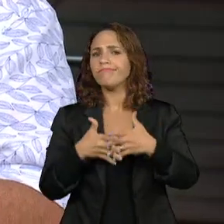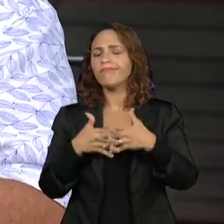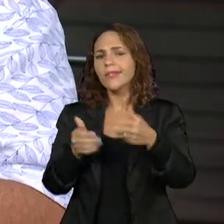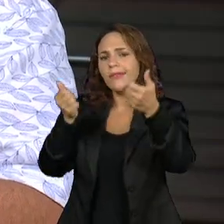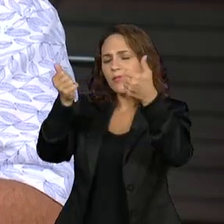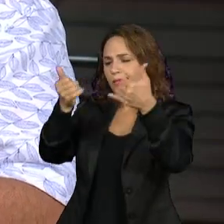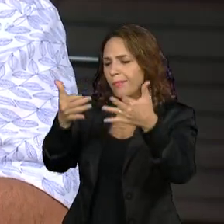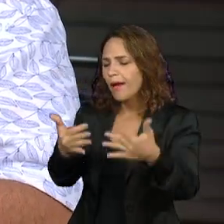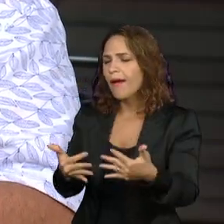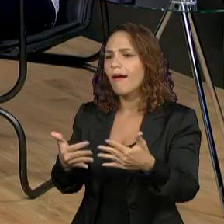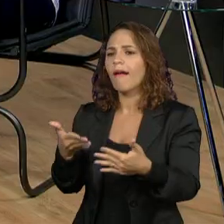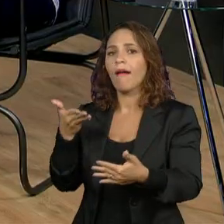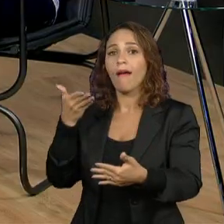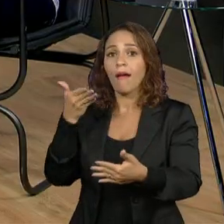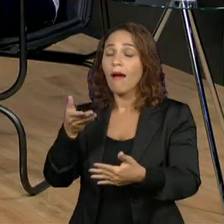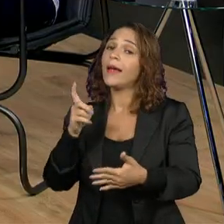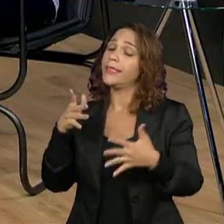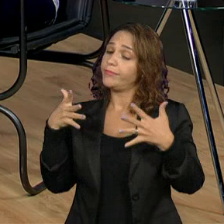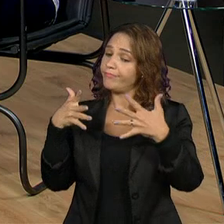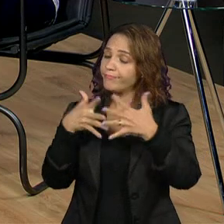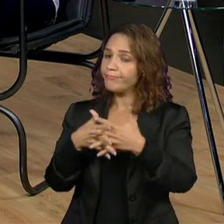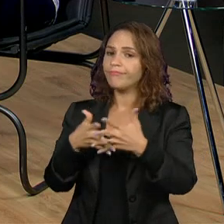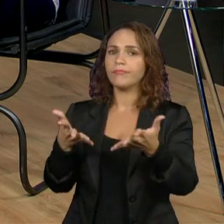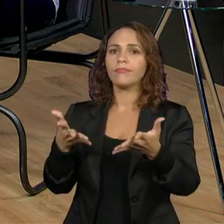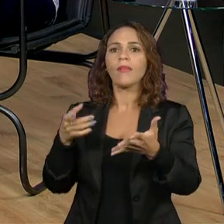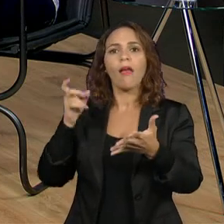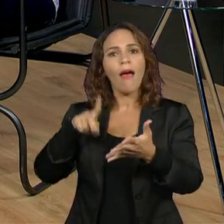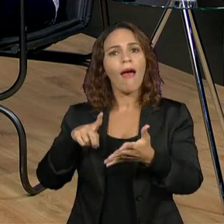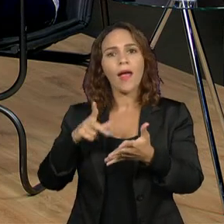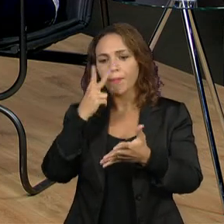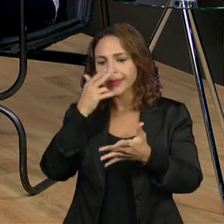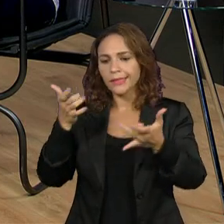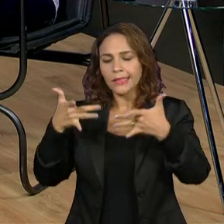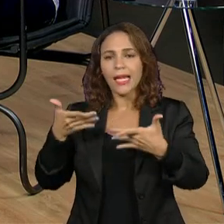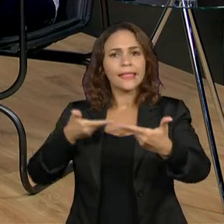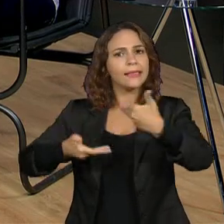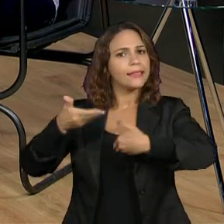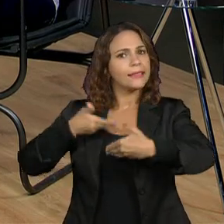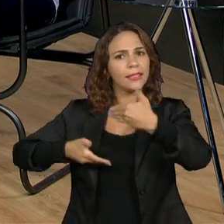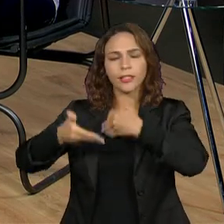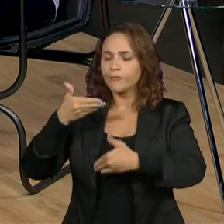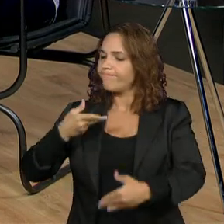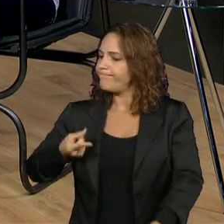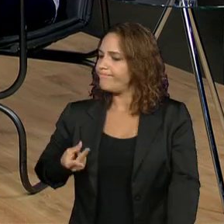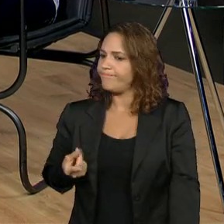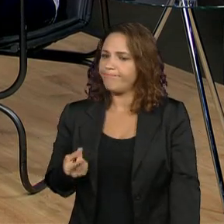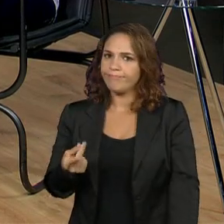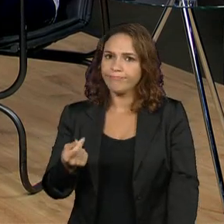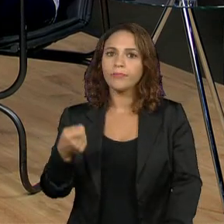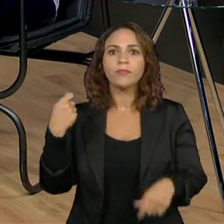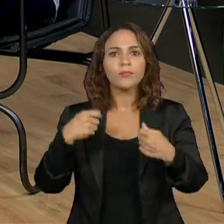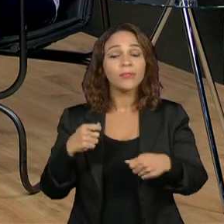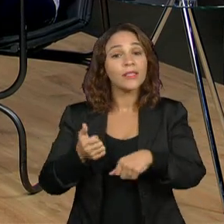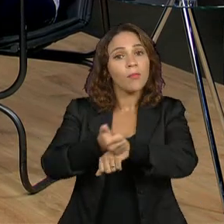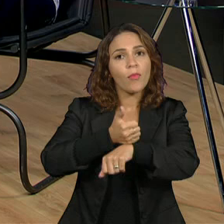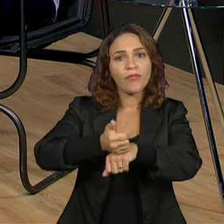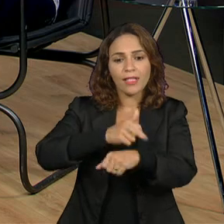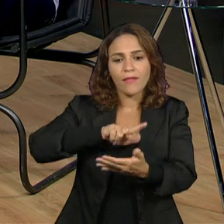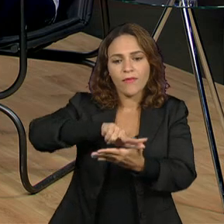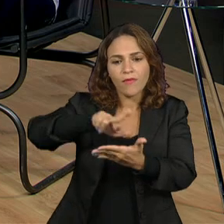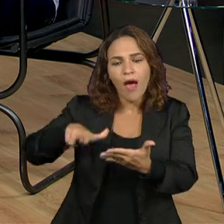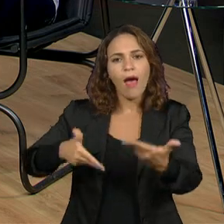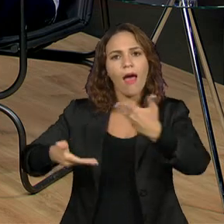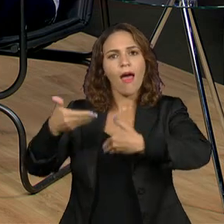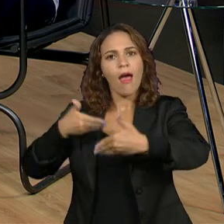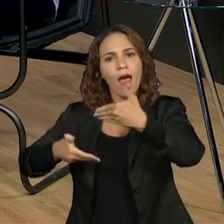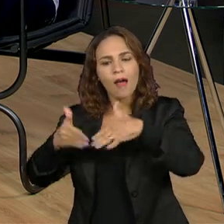que é um quadro complexo, crônico, de tratamento contínuo, que precisa de muitos profissionais envolvidos,